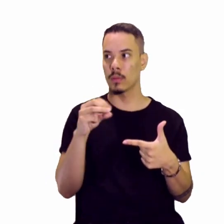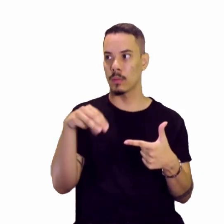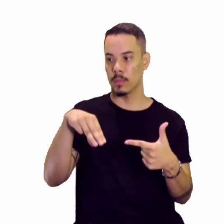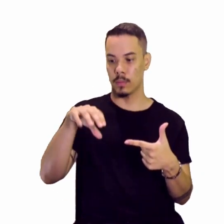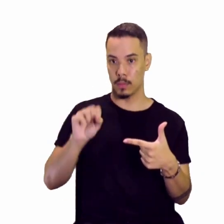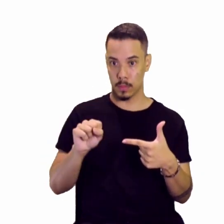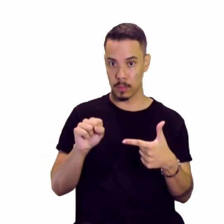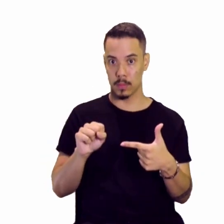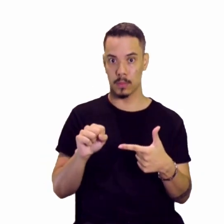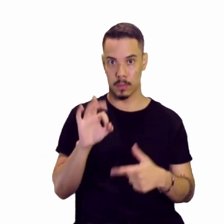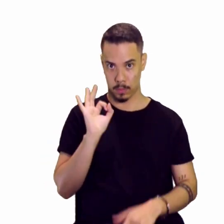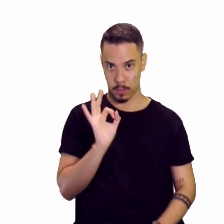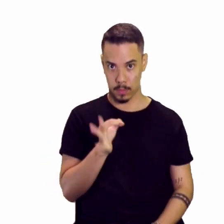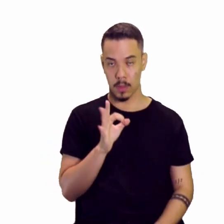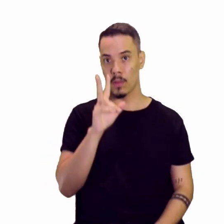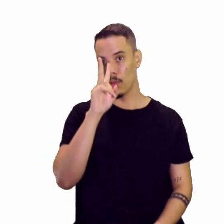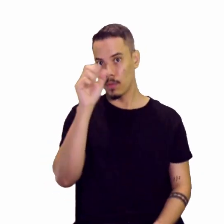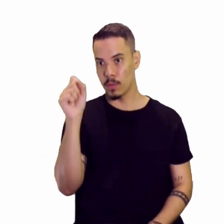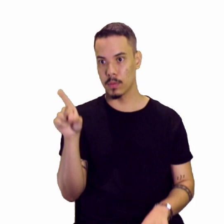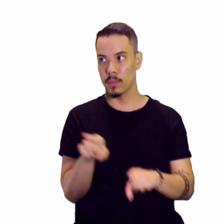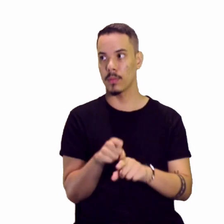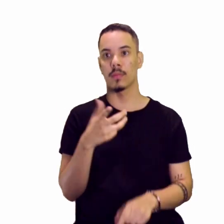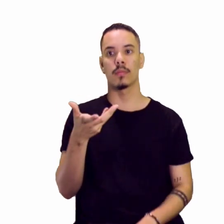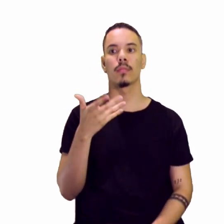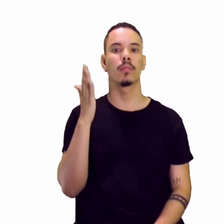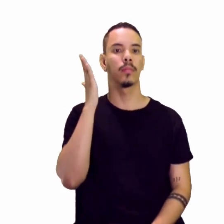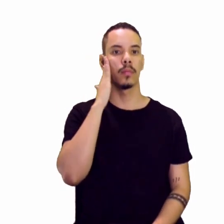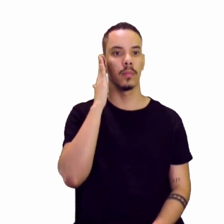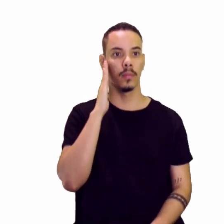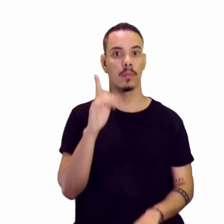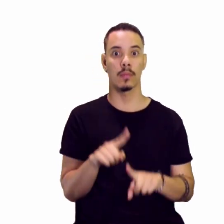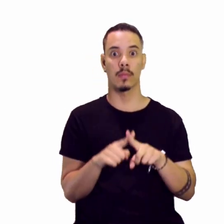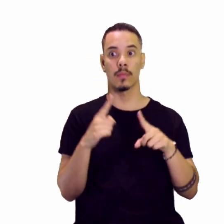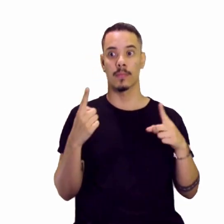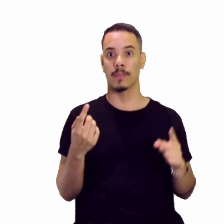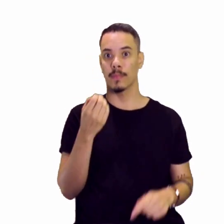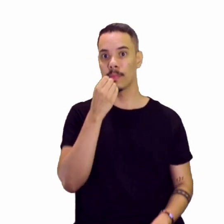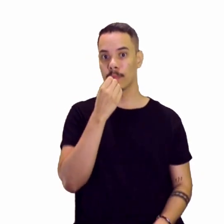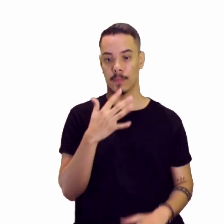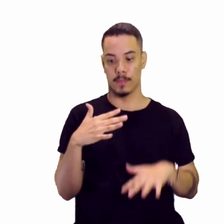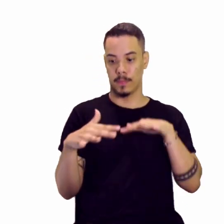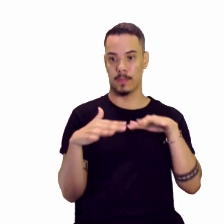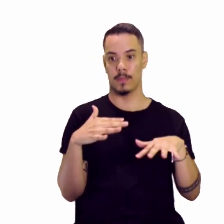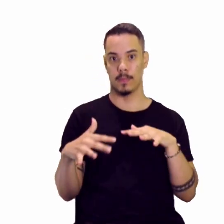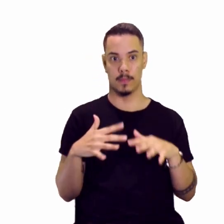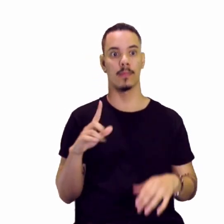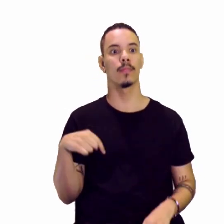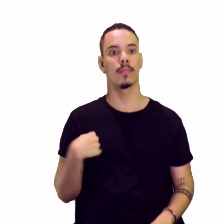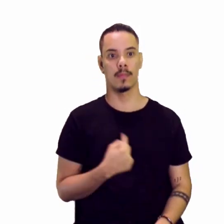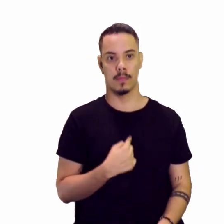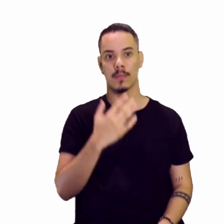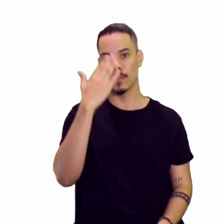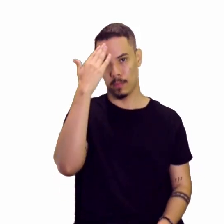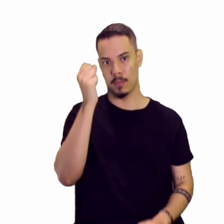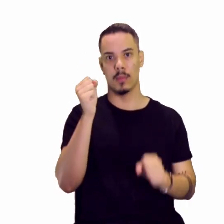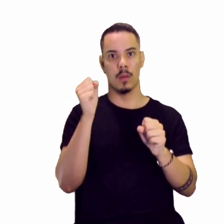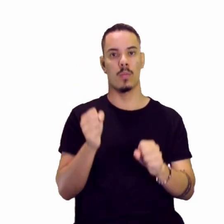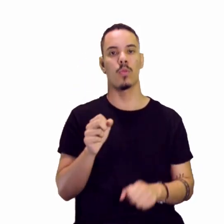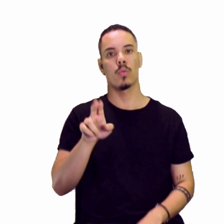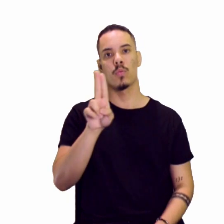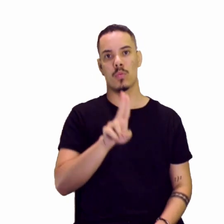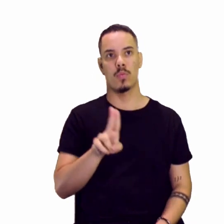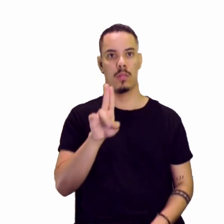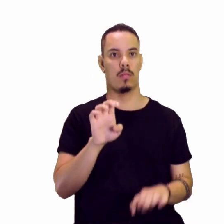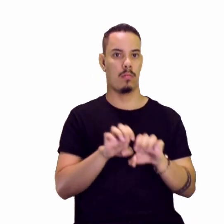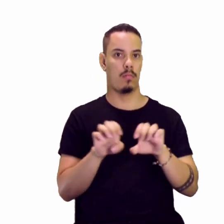a aceleração. A gente precisa da aceleração. Mas o bom é que lá no movimento uniformemente variado, a gente pode utilizar